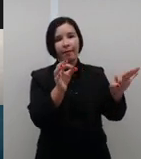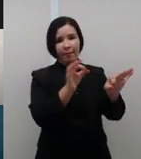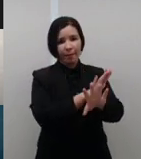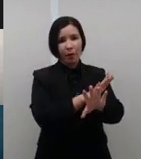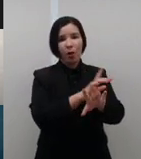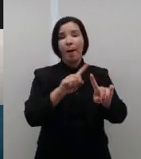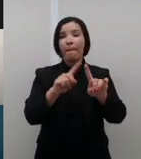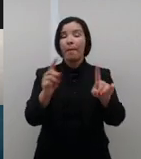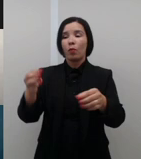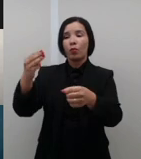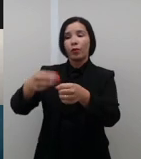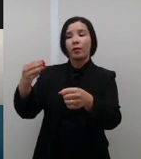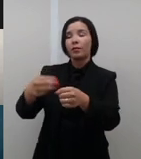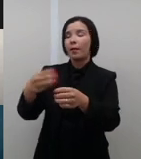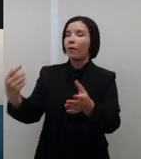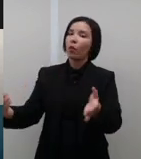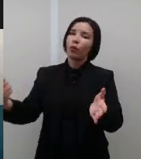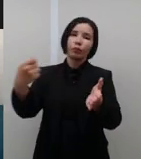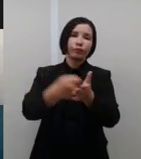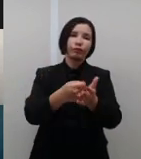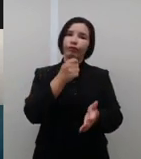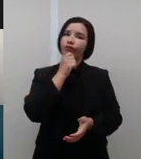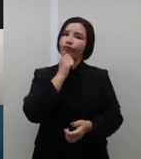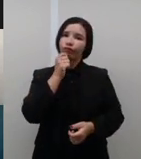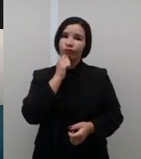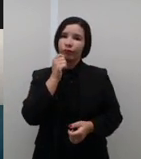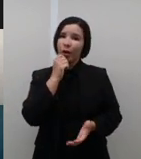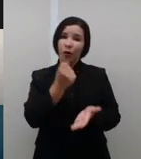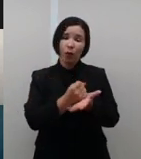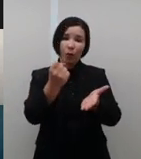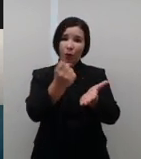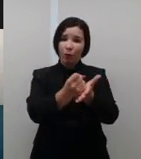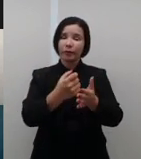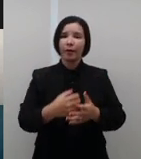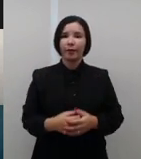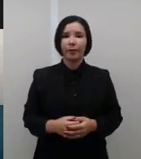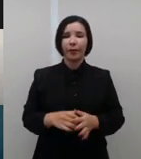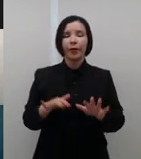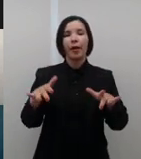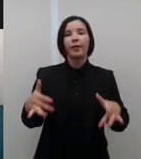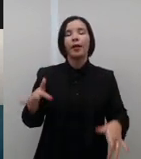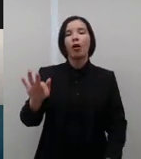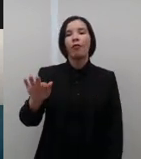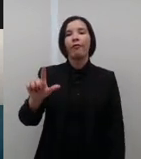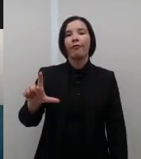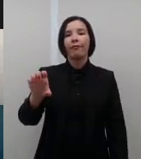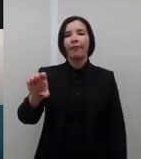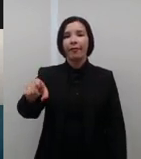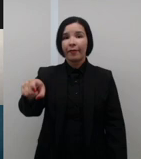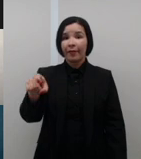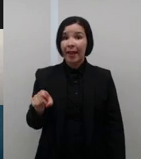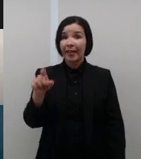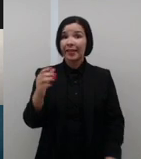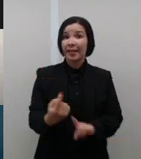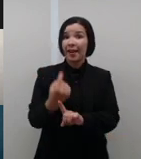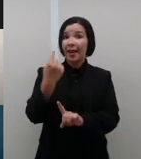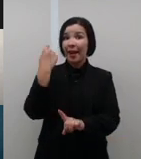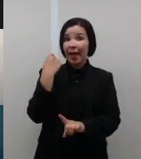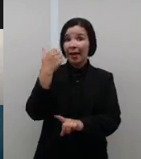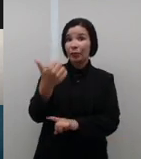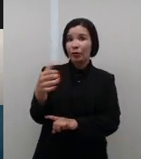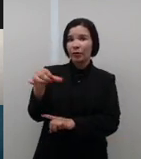tinha se comprometido com o contrato, e ora recorrente Flexor persegue, então, desde meados da década de 1990,